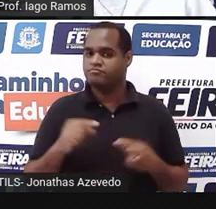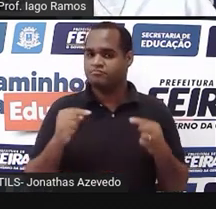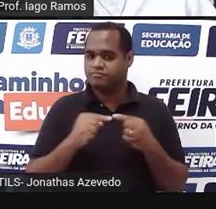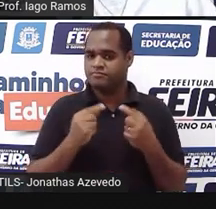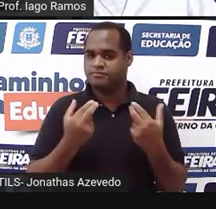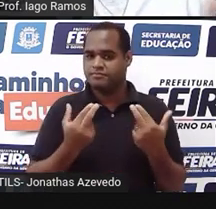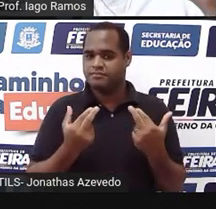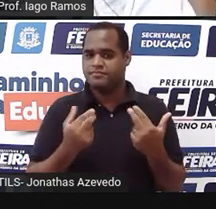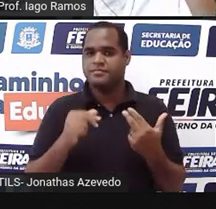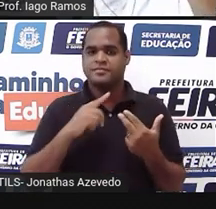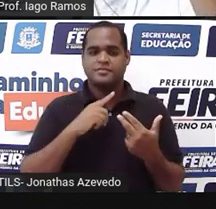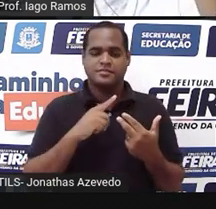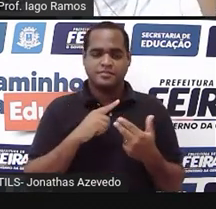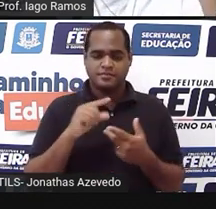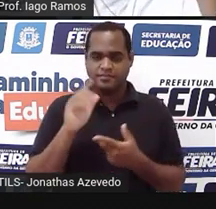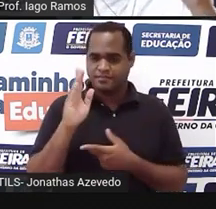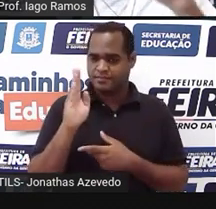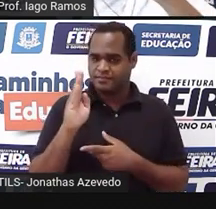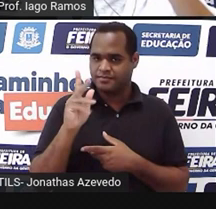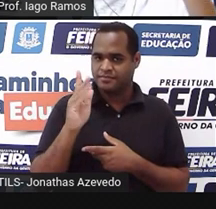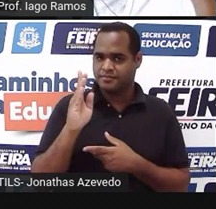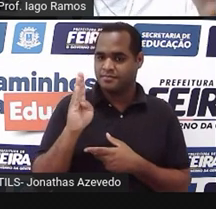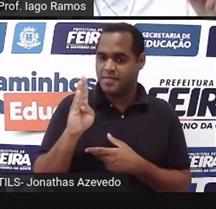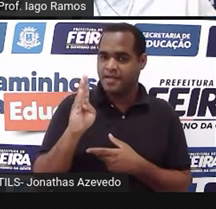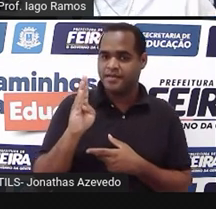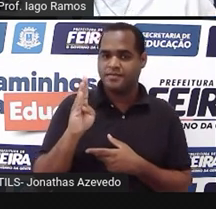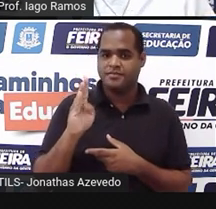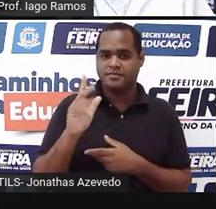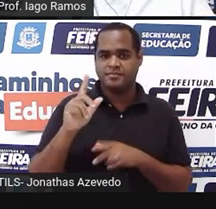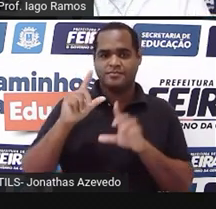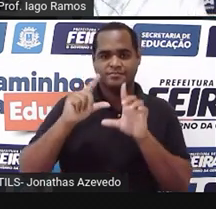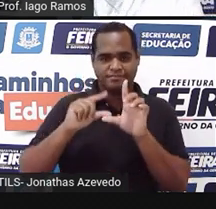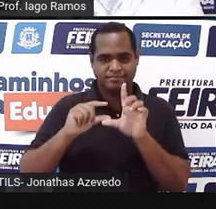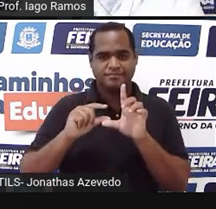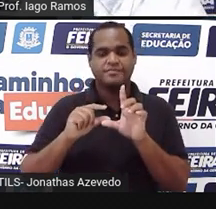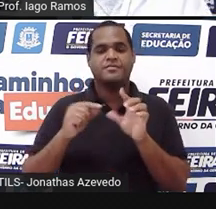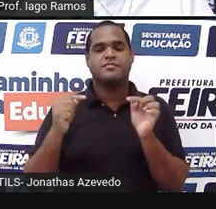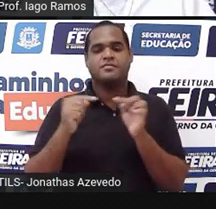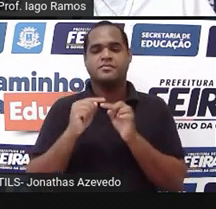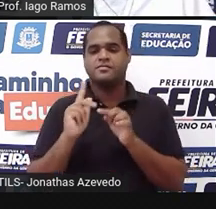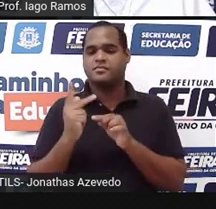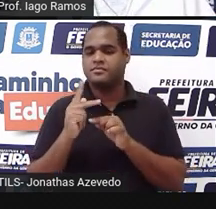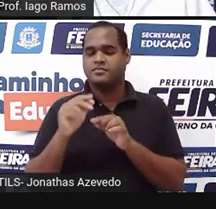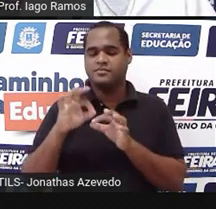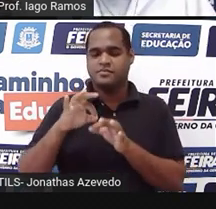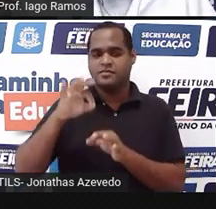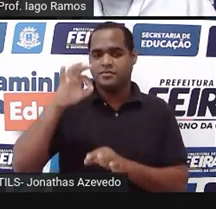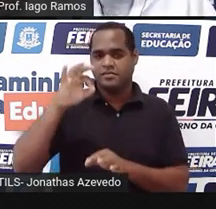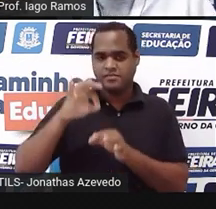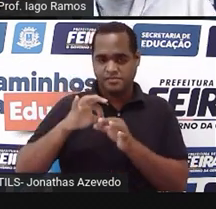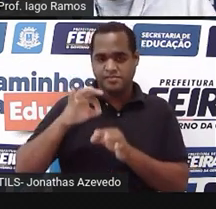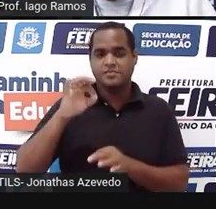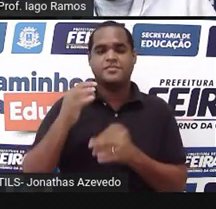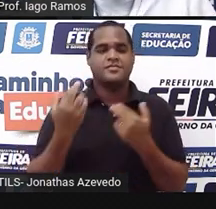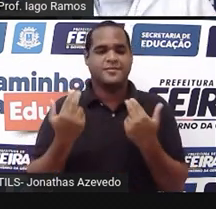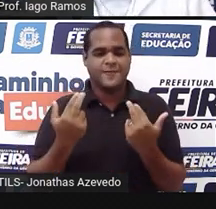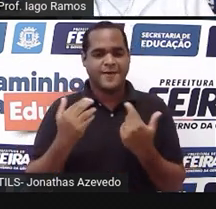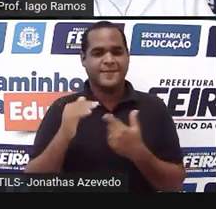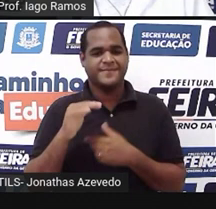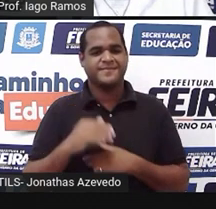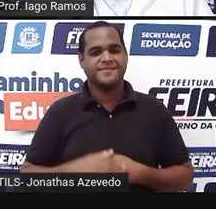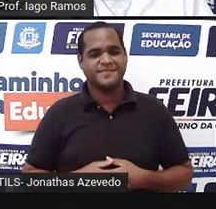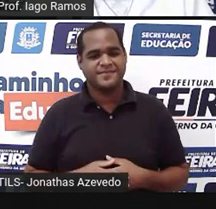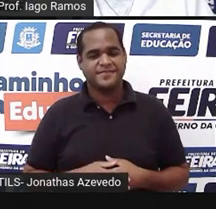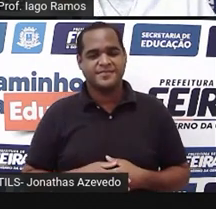pequeno é o T2 a base é o b minúsculo vezes a altura desse triângulo que vai ser a mesma altura